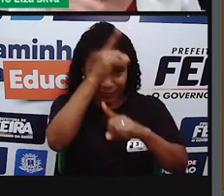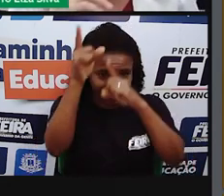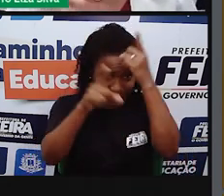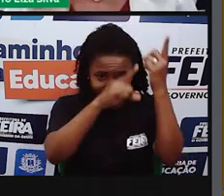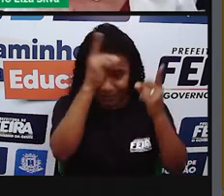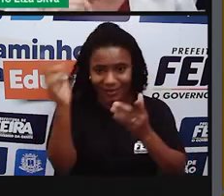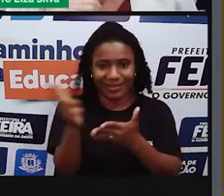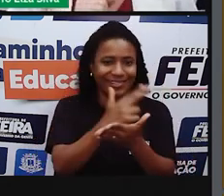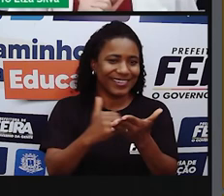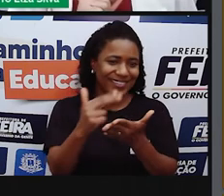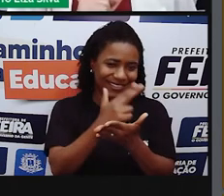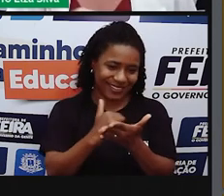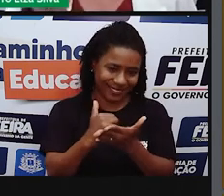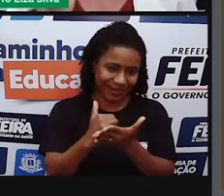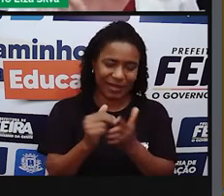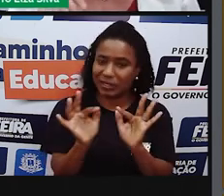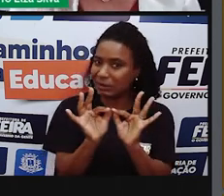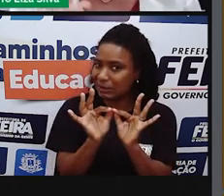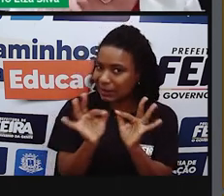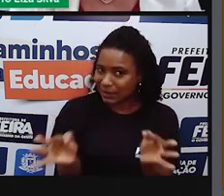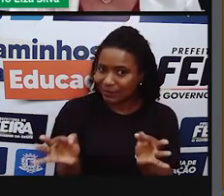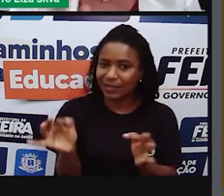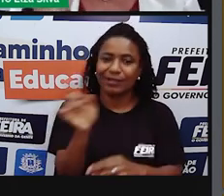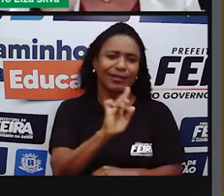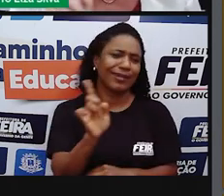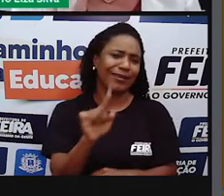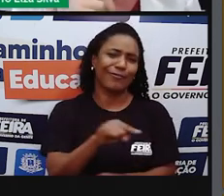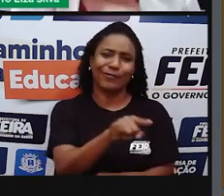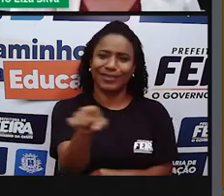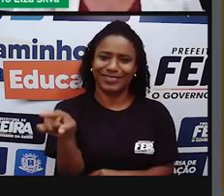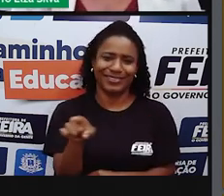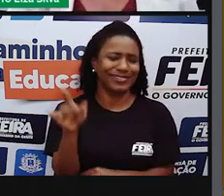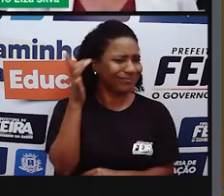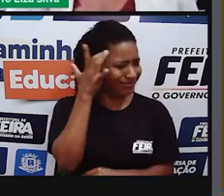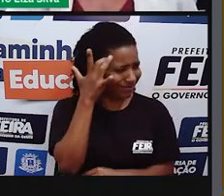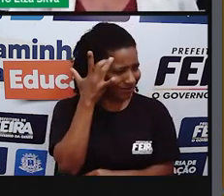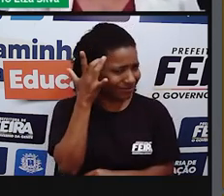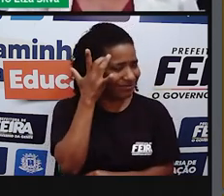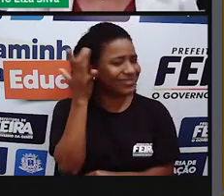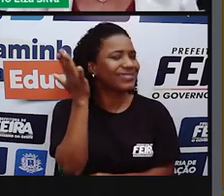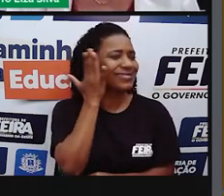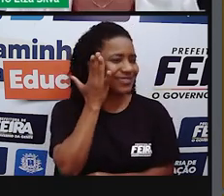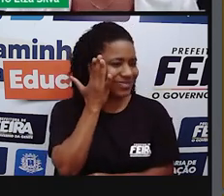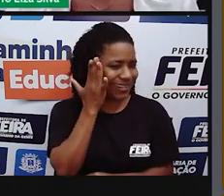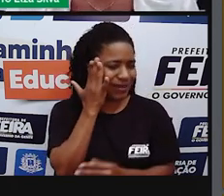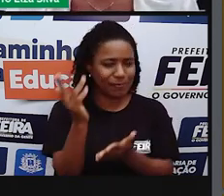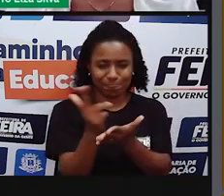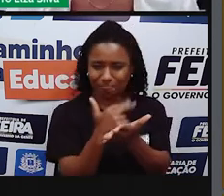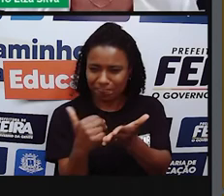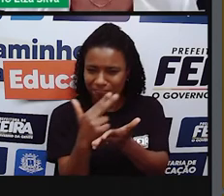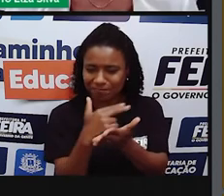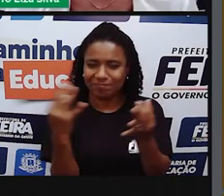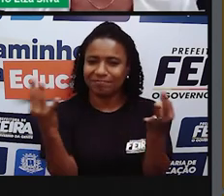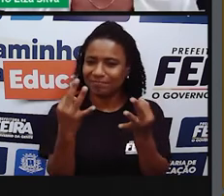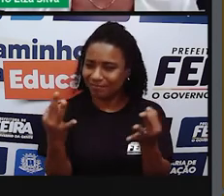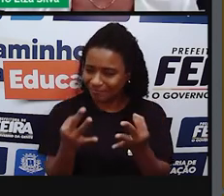Desenhe, mas não vale fazer palitinho, porque eu sei que você sabe desenhar muito mais do que palitinhos.